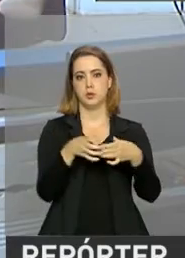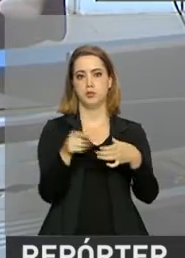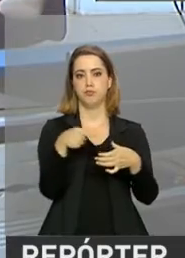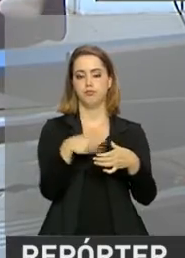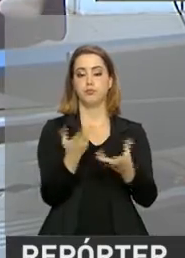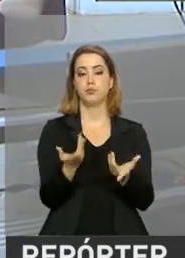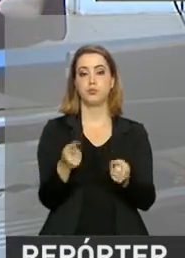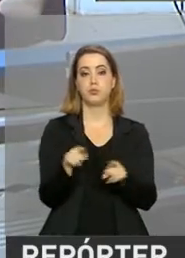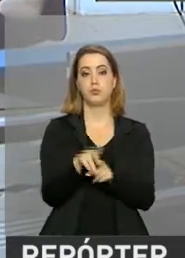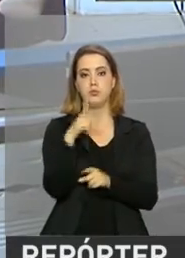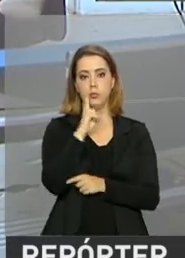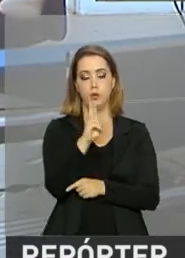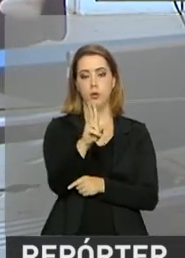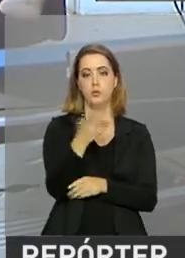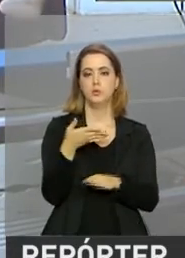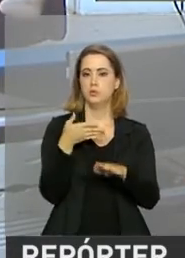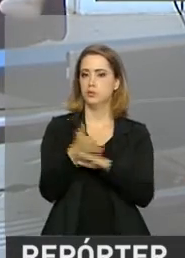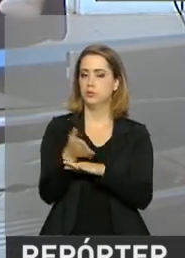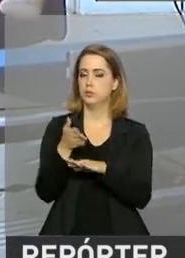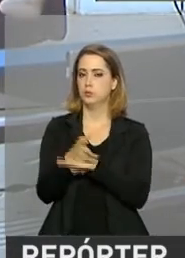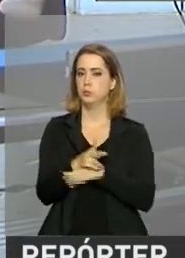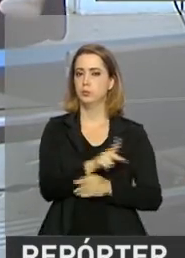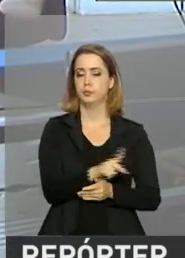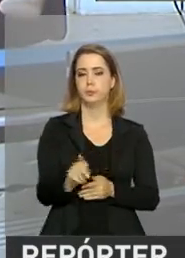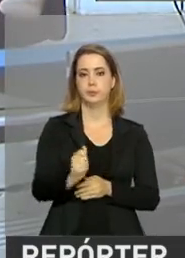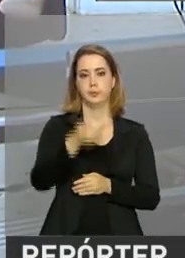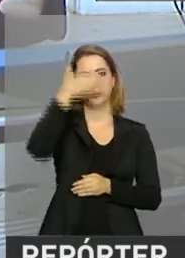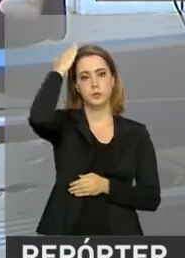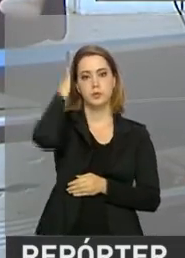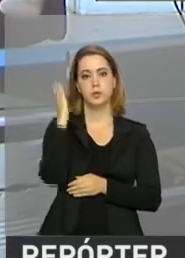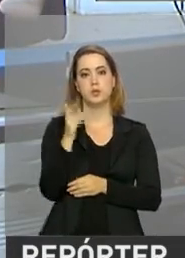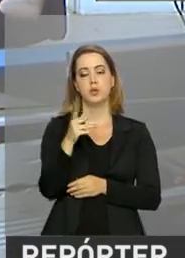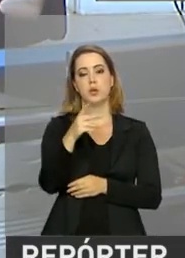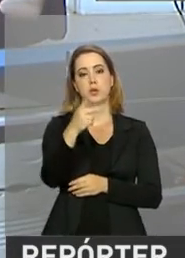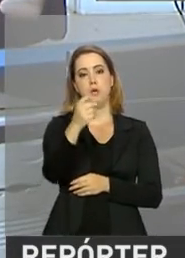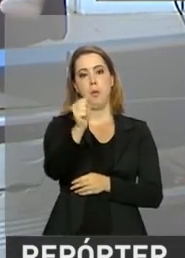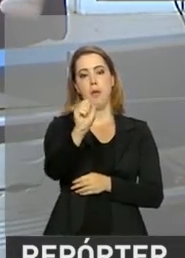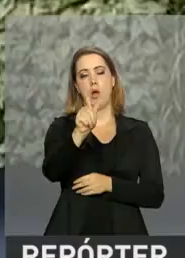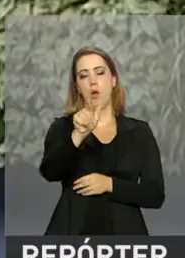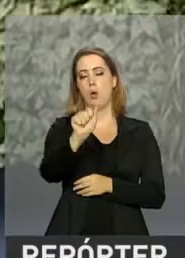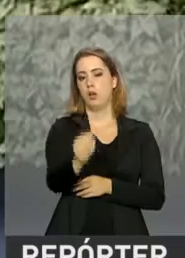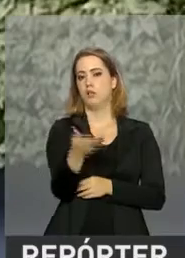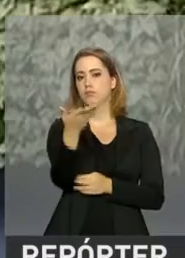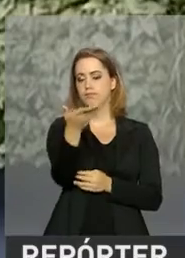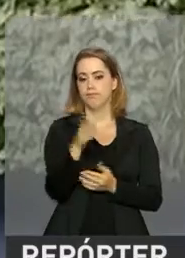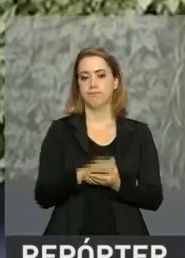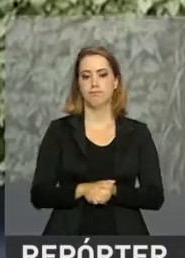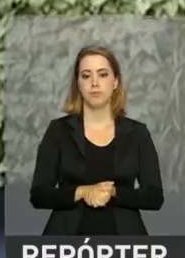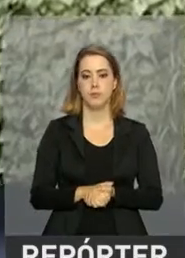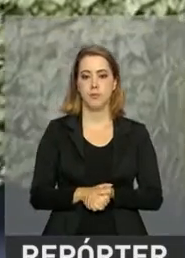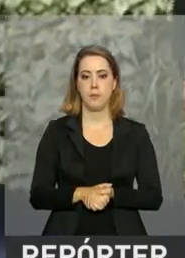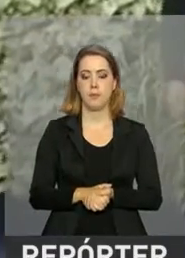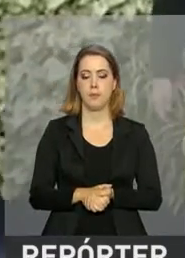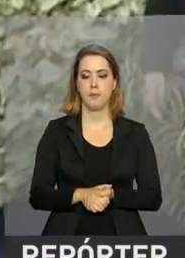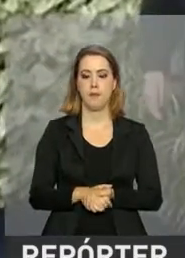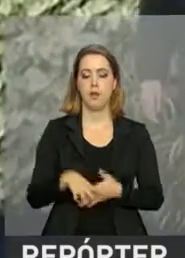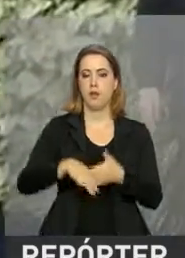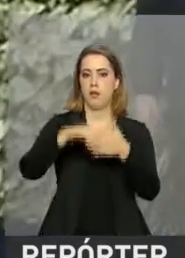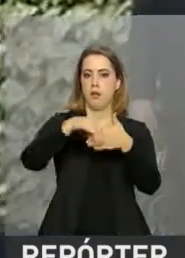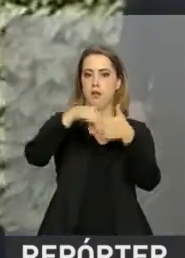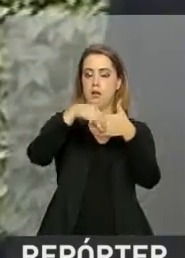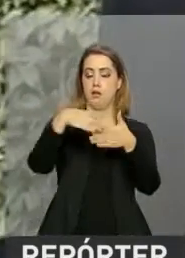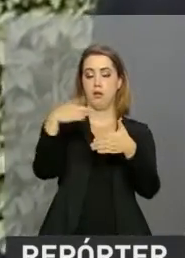ver mais sobre a participação do presidente michel temer no brics a reportagem de paula de what líderes do brasil rússia